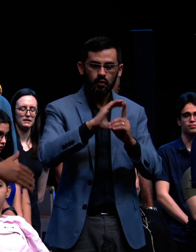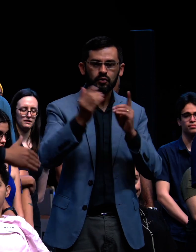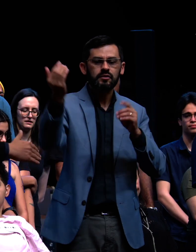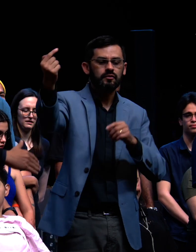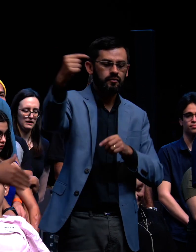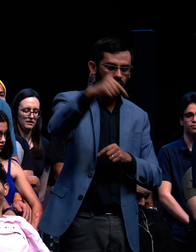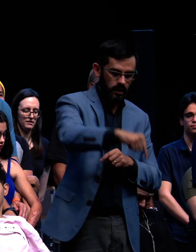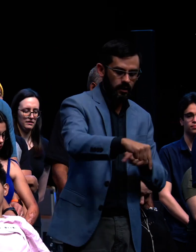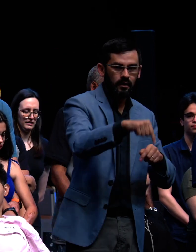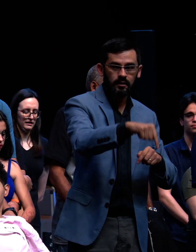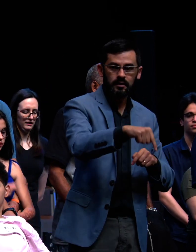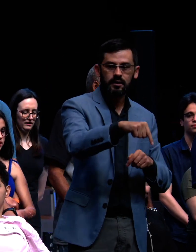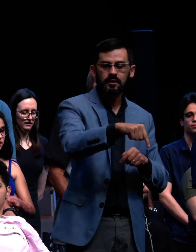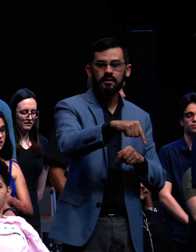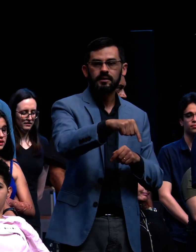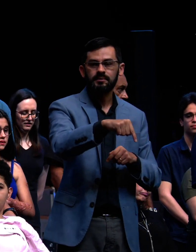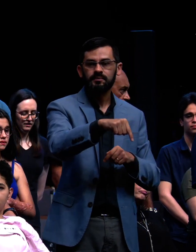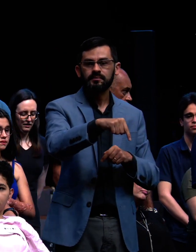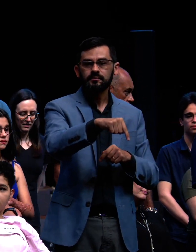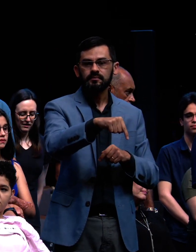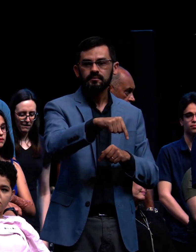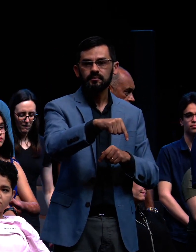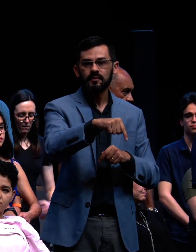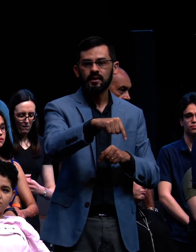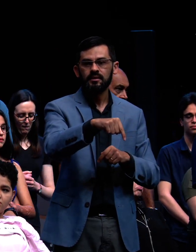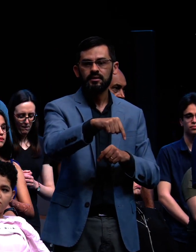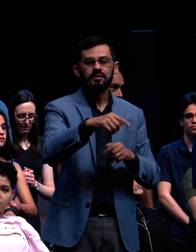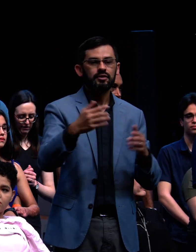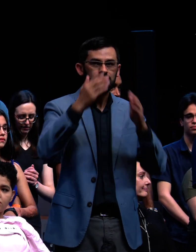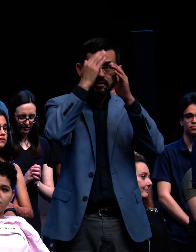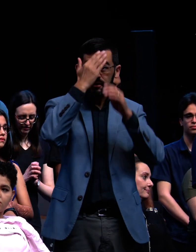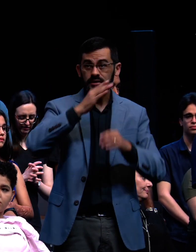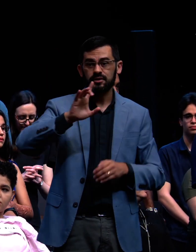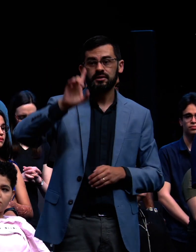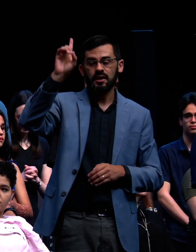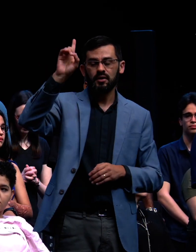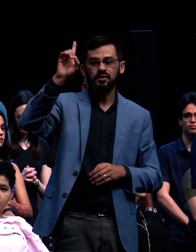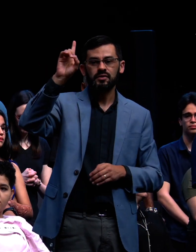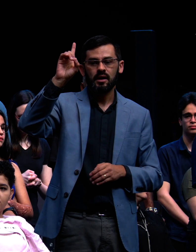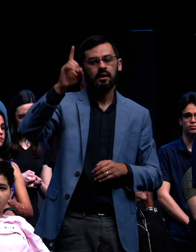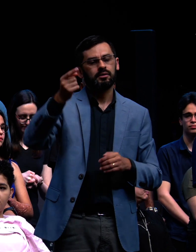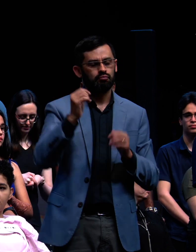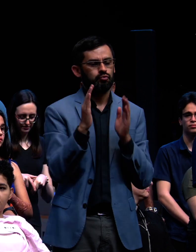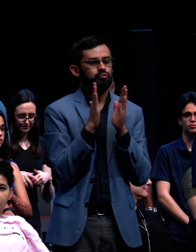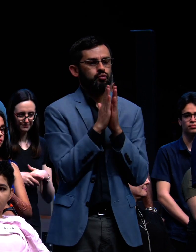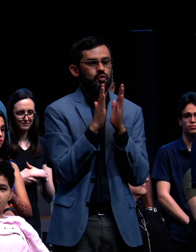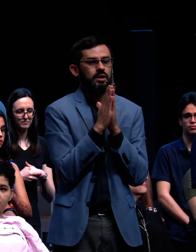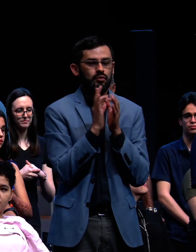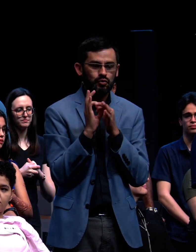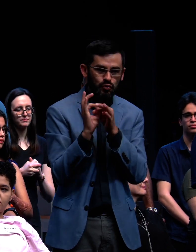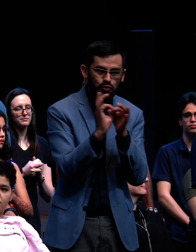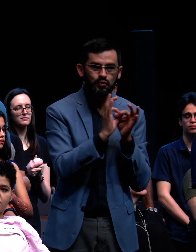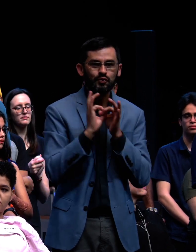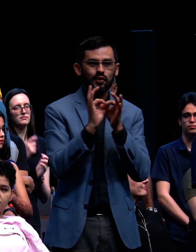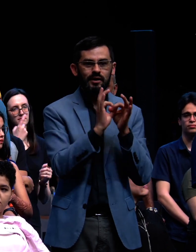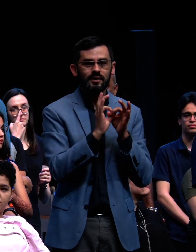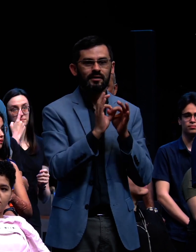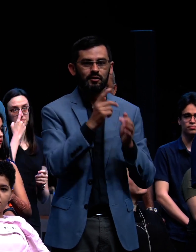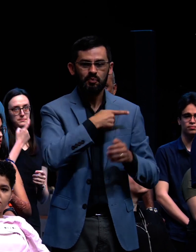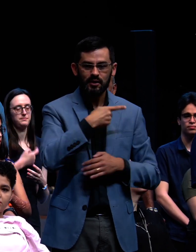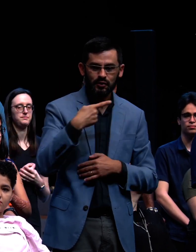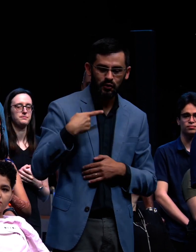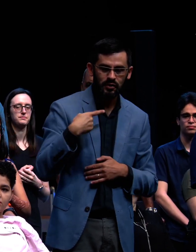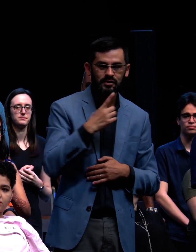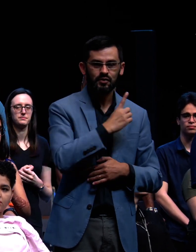pode vir aqui à frente e colocar diante do altar do Senhor, sendo conduzido pelos oficiais da nossa igreja também,